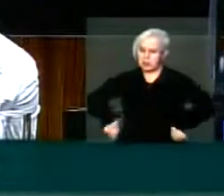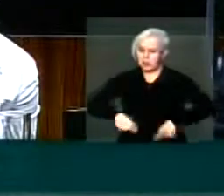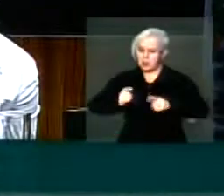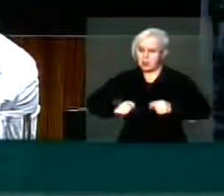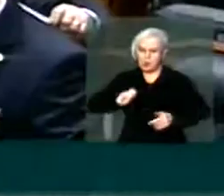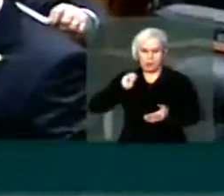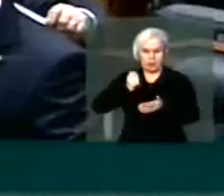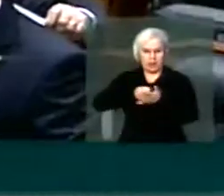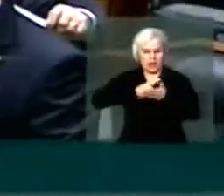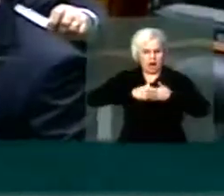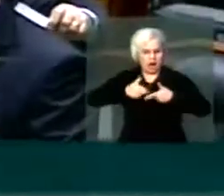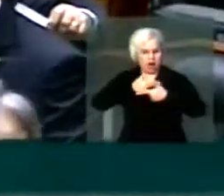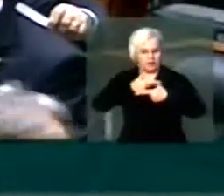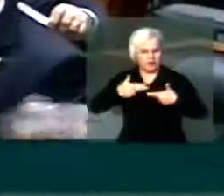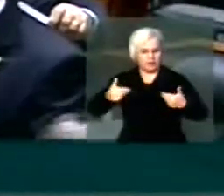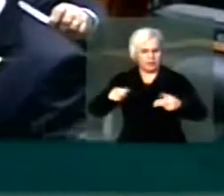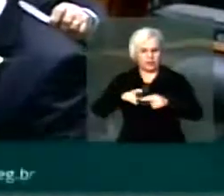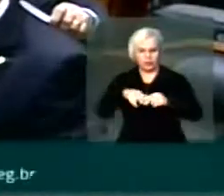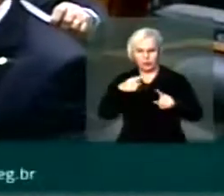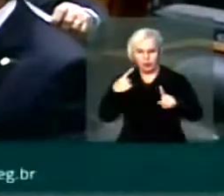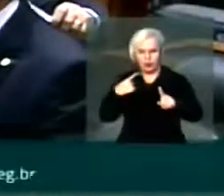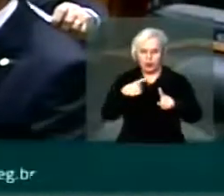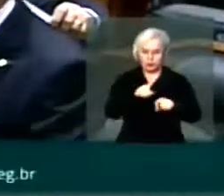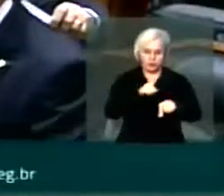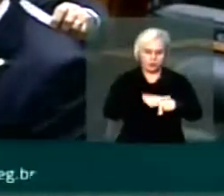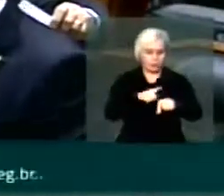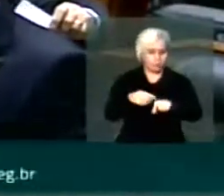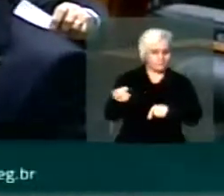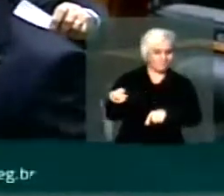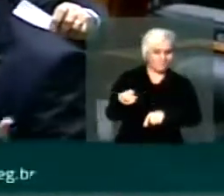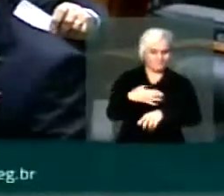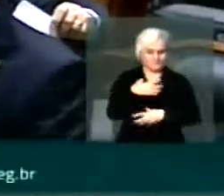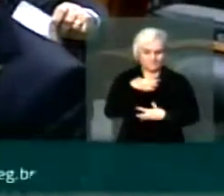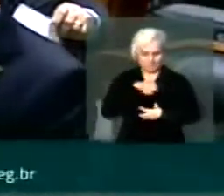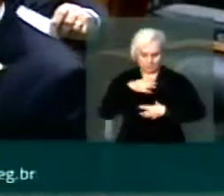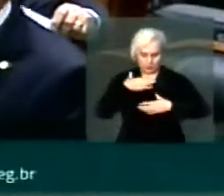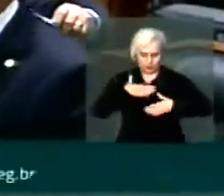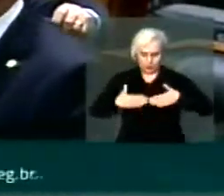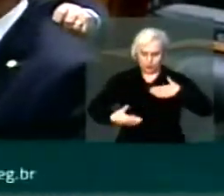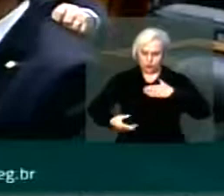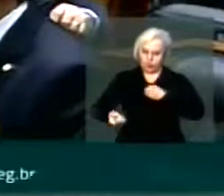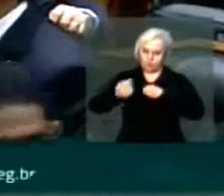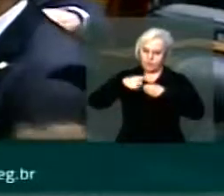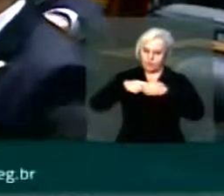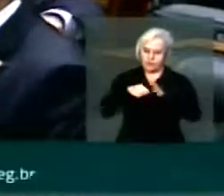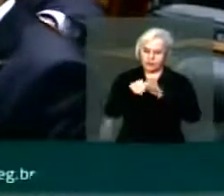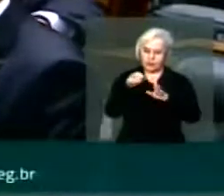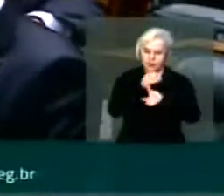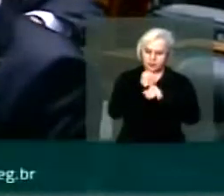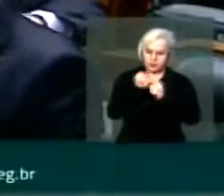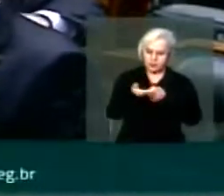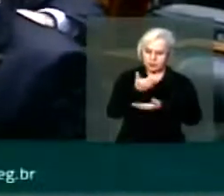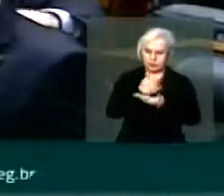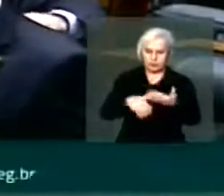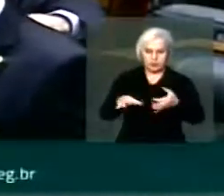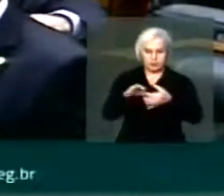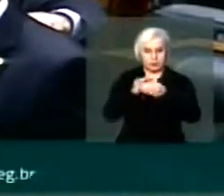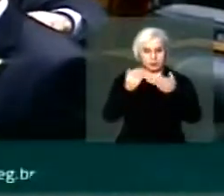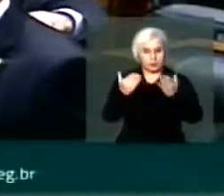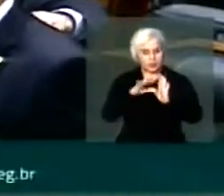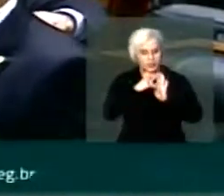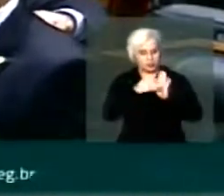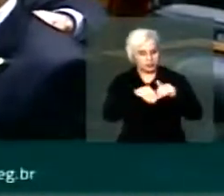despesas provenientes dos desafios, das dificuldades, de reabilitação, de reinserção na sociedade. Essa emenda à Constituição